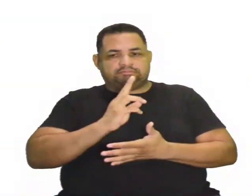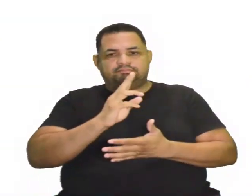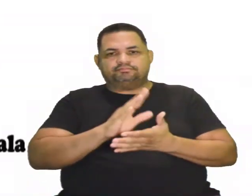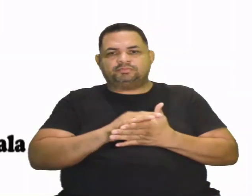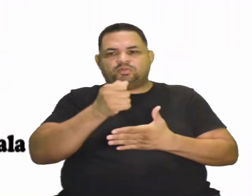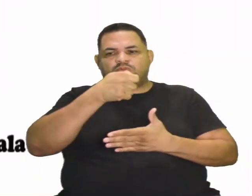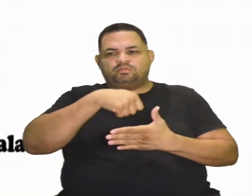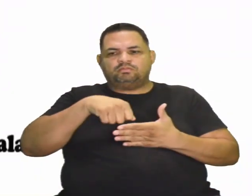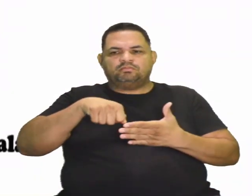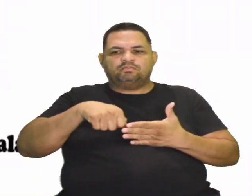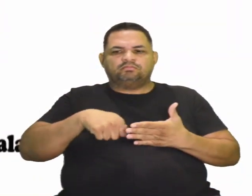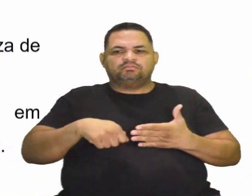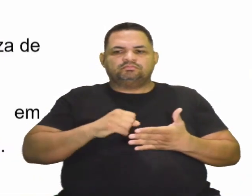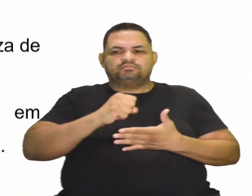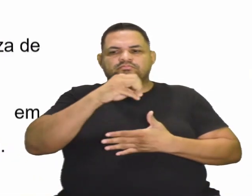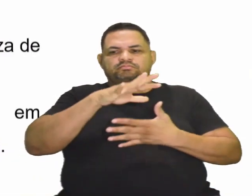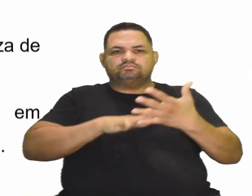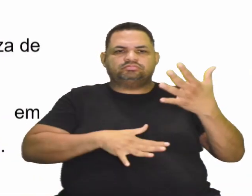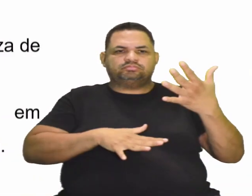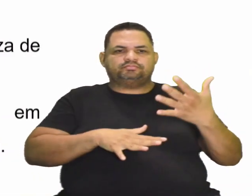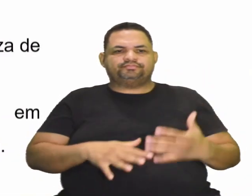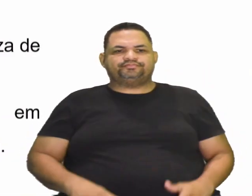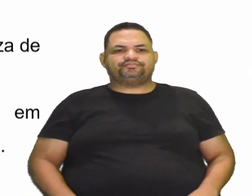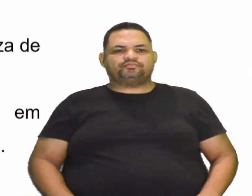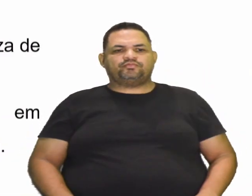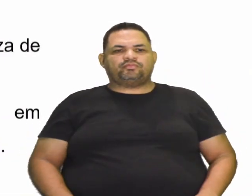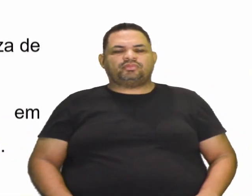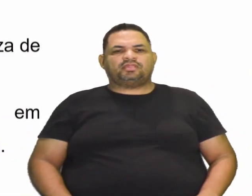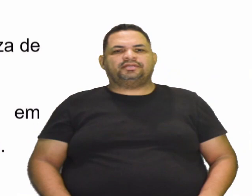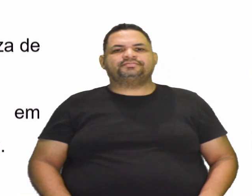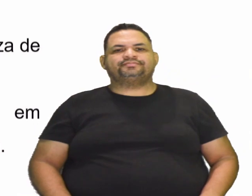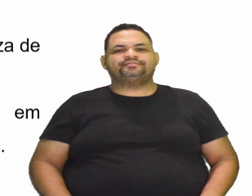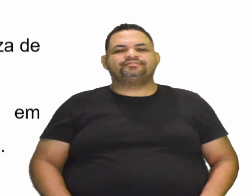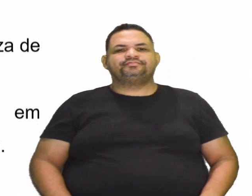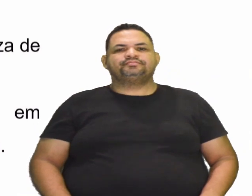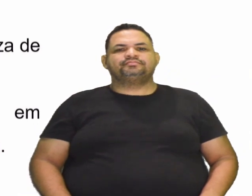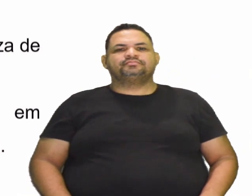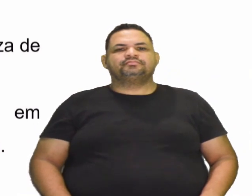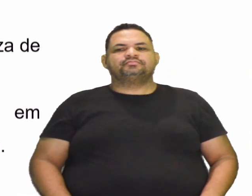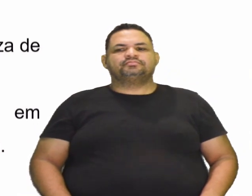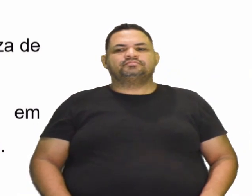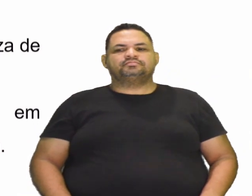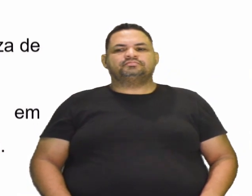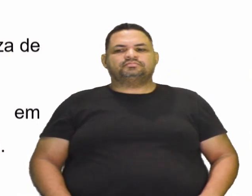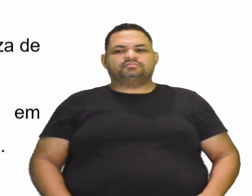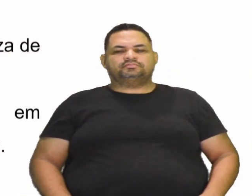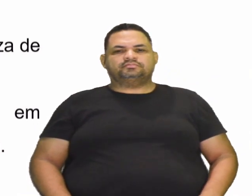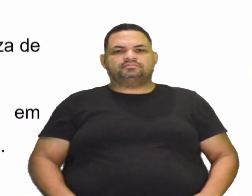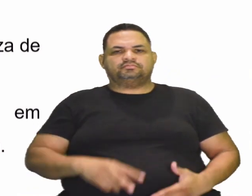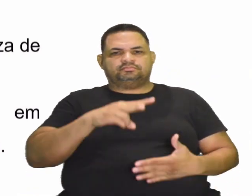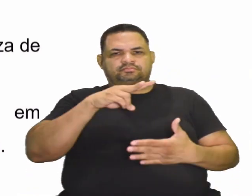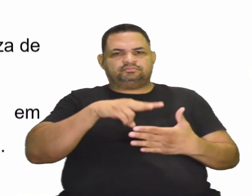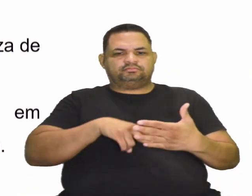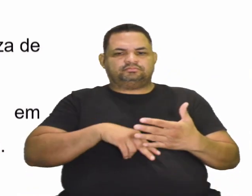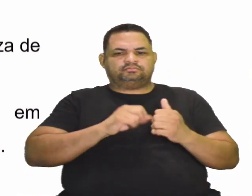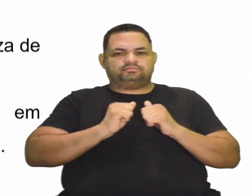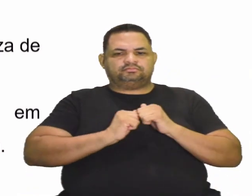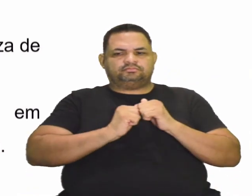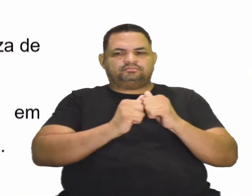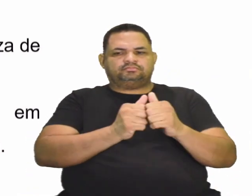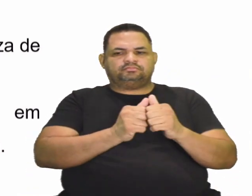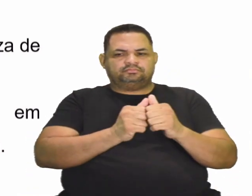atividades? Primeira questão, fazer a leitura e vocês vão acompanhando